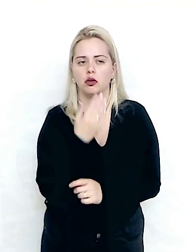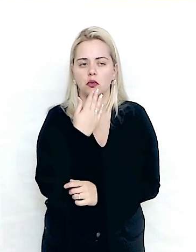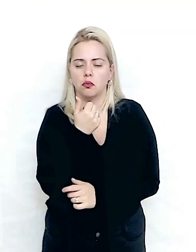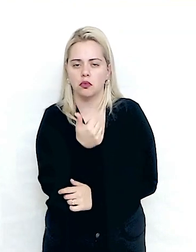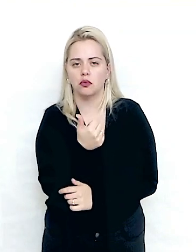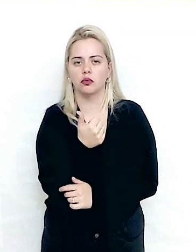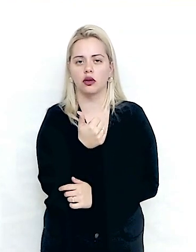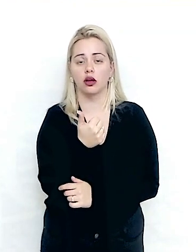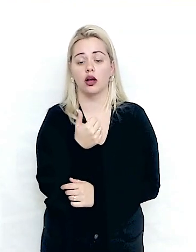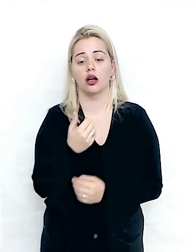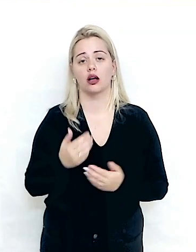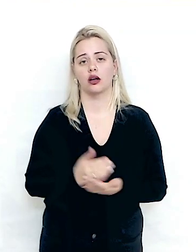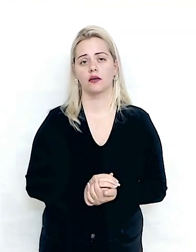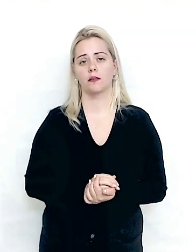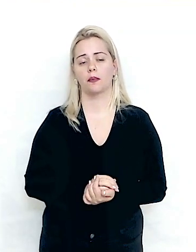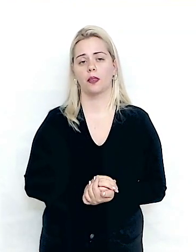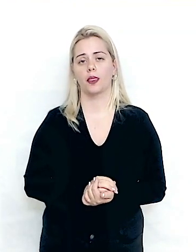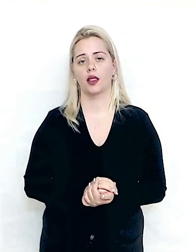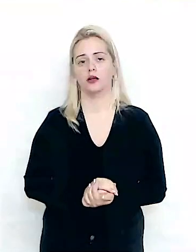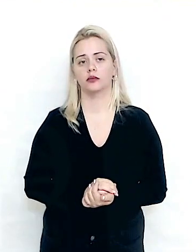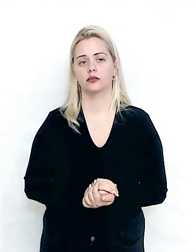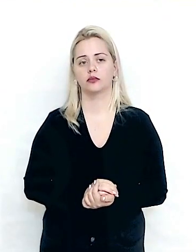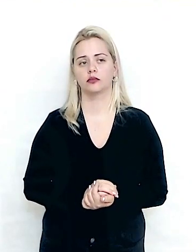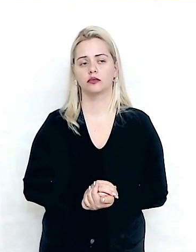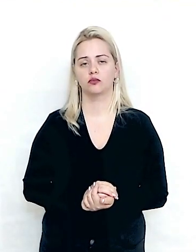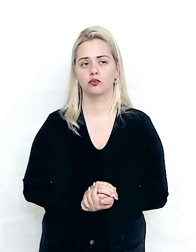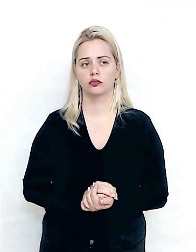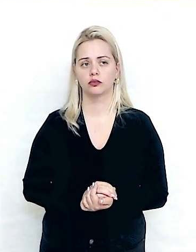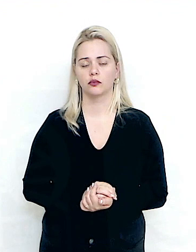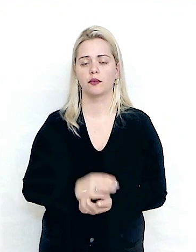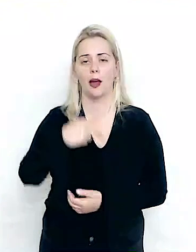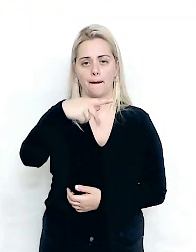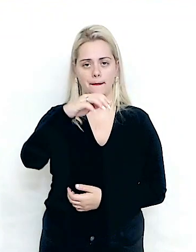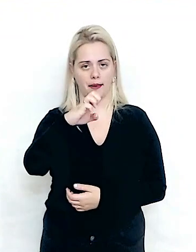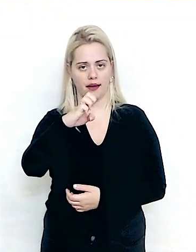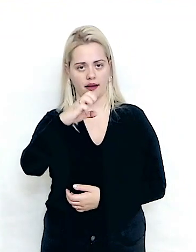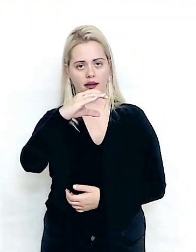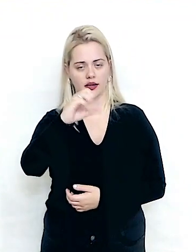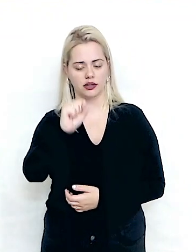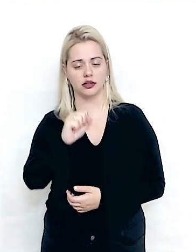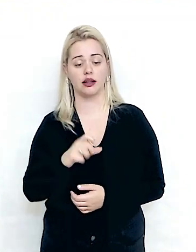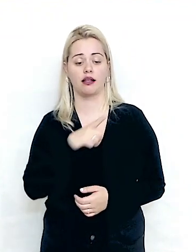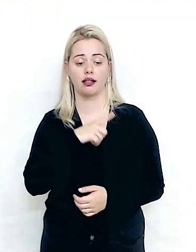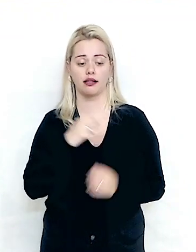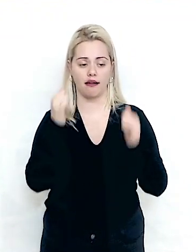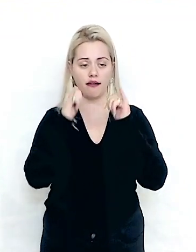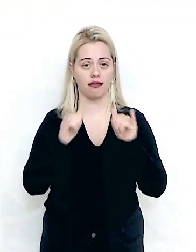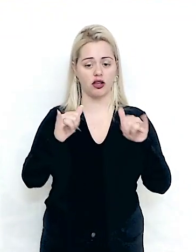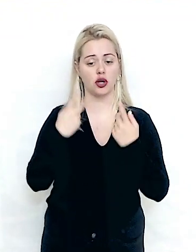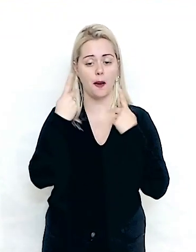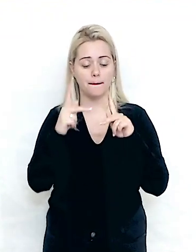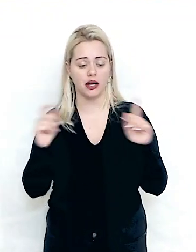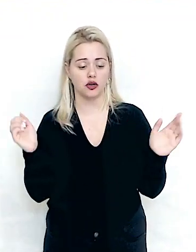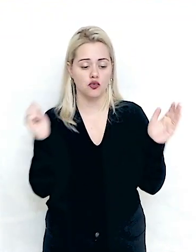demais órgãos, né, com o MAPA e com a Apex, para que haja sinergia, para que esses esforços se